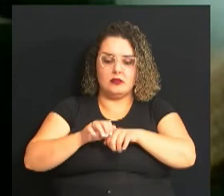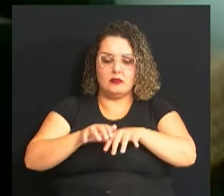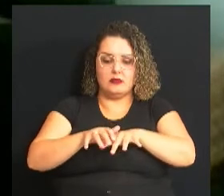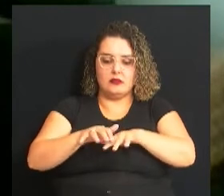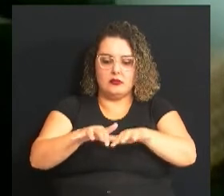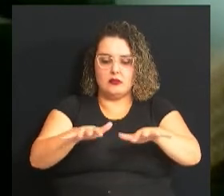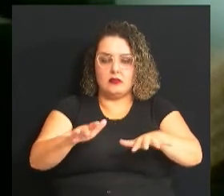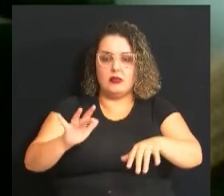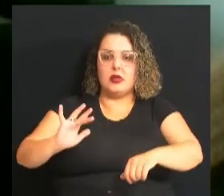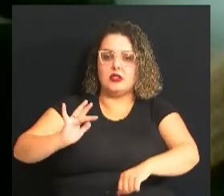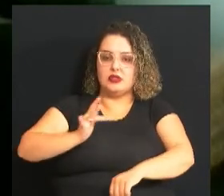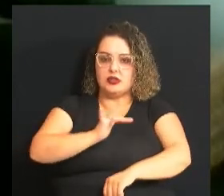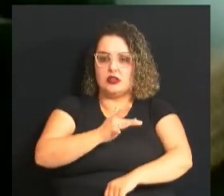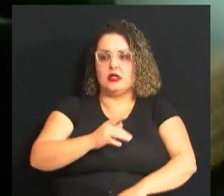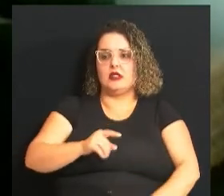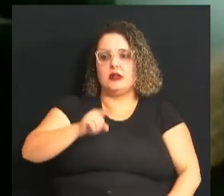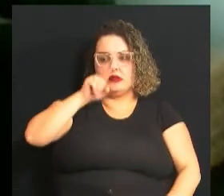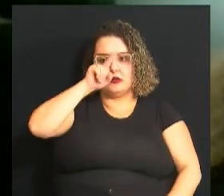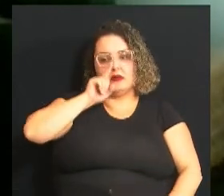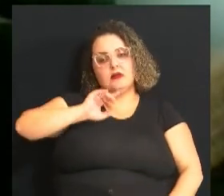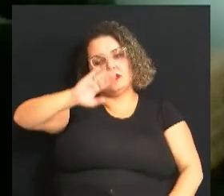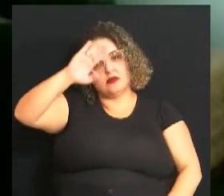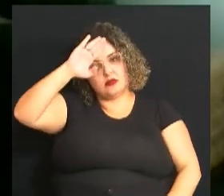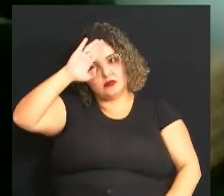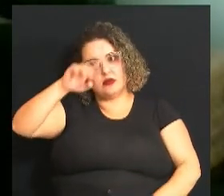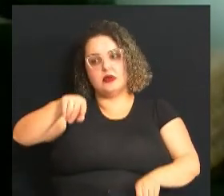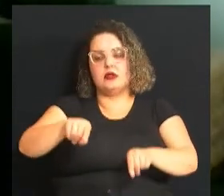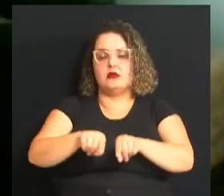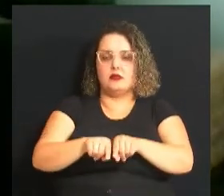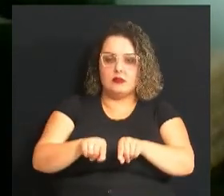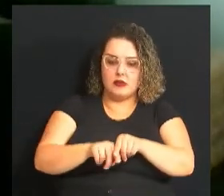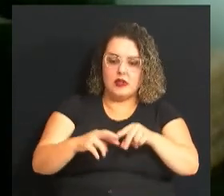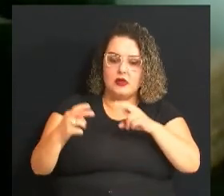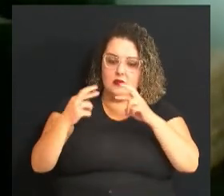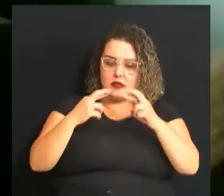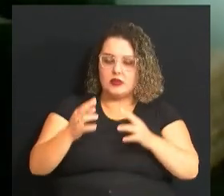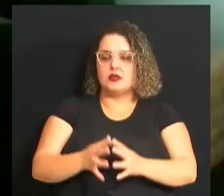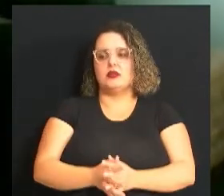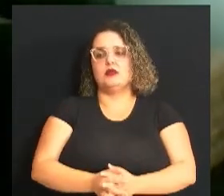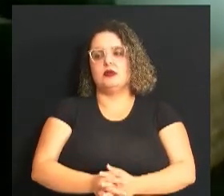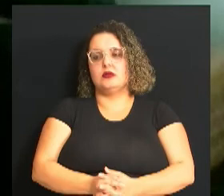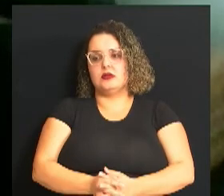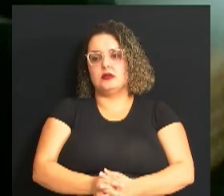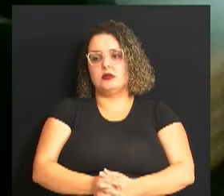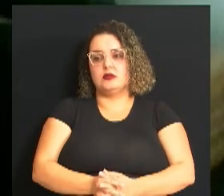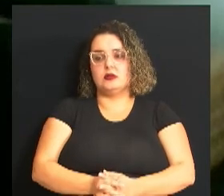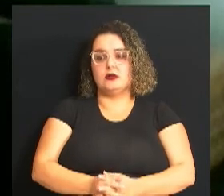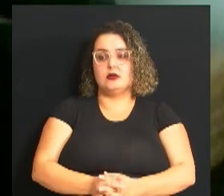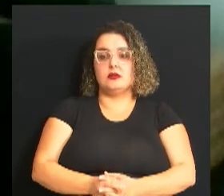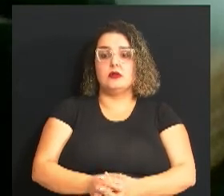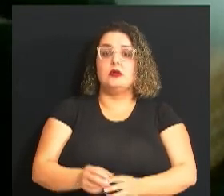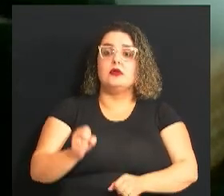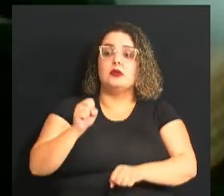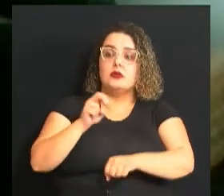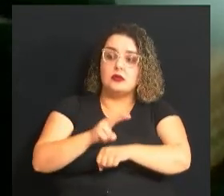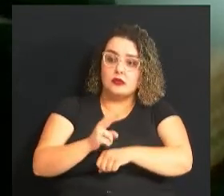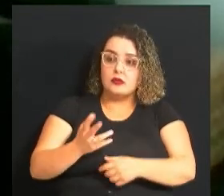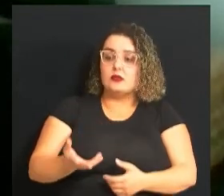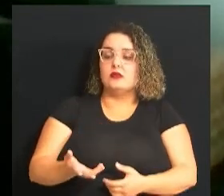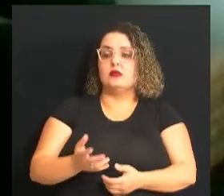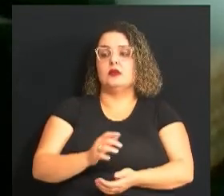febre amarela, faz parte da investigação de dengue e febre amarela também, né? O vírus Epstein-Barr, o